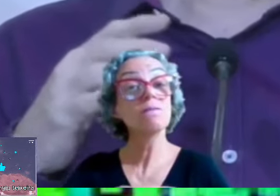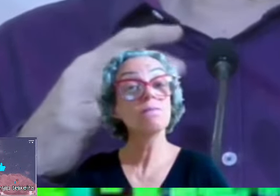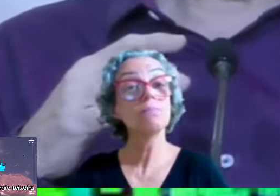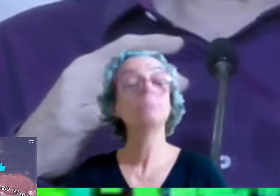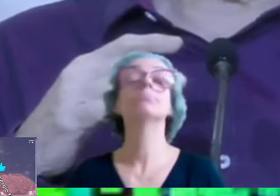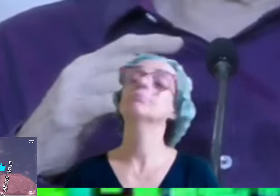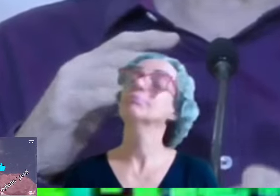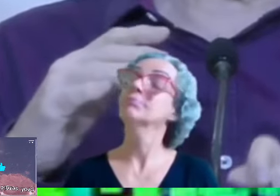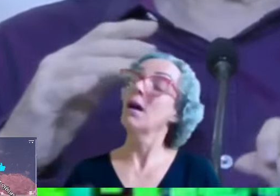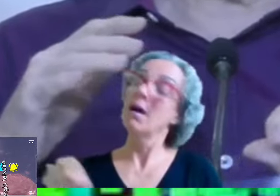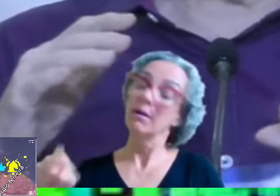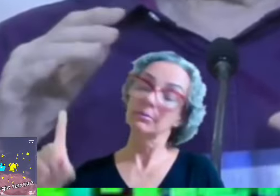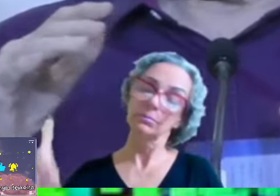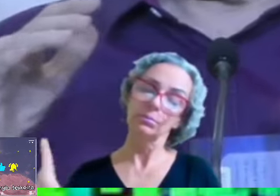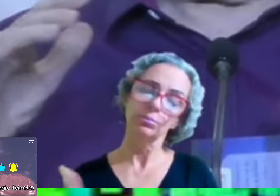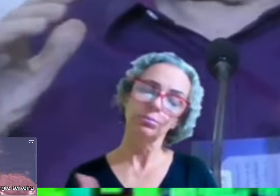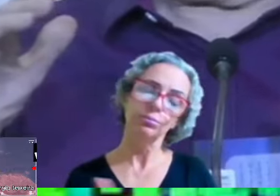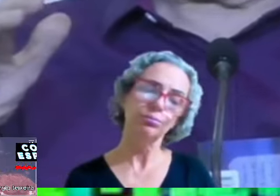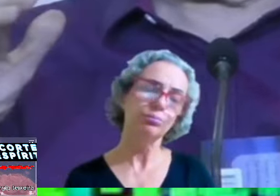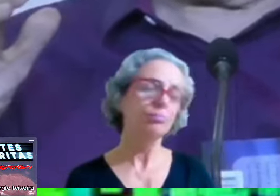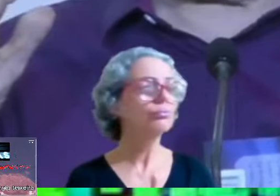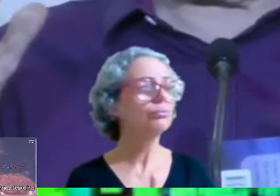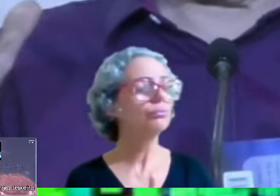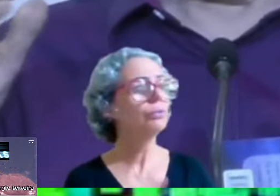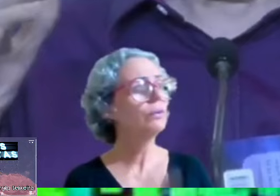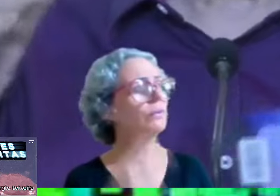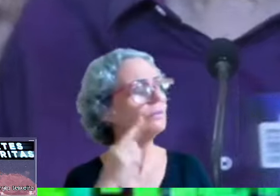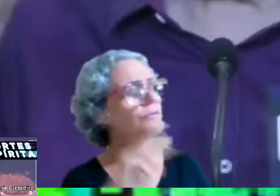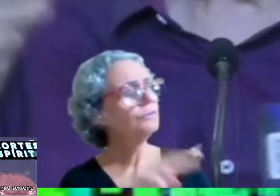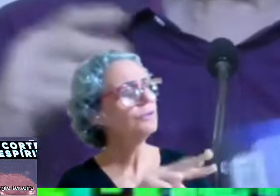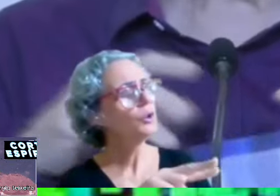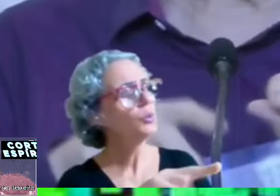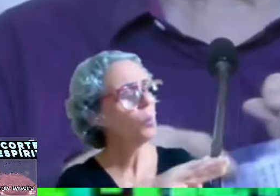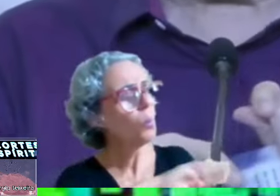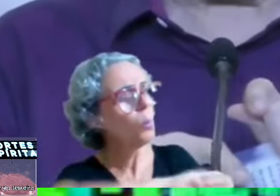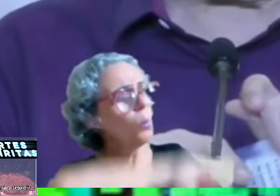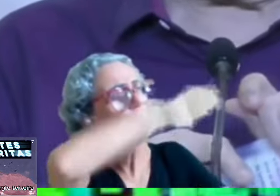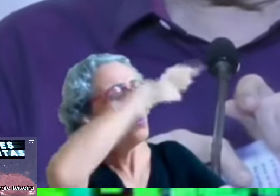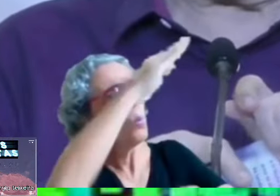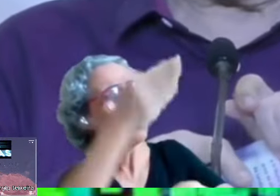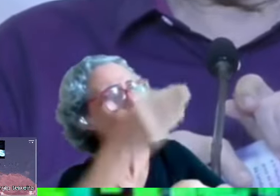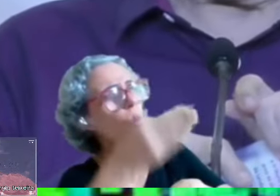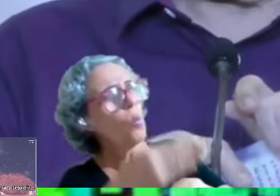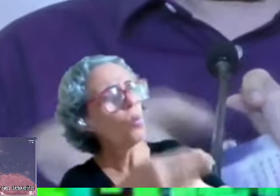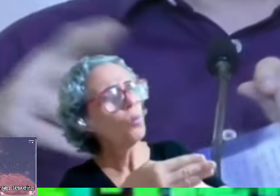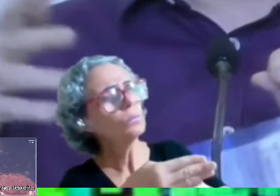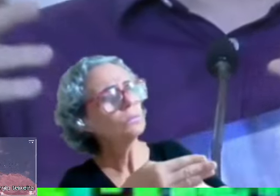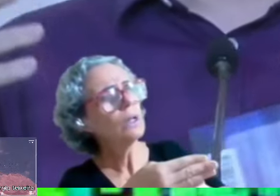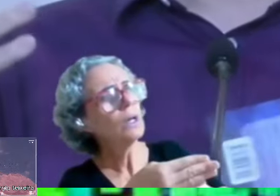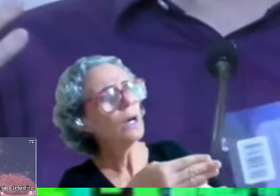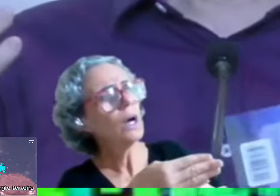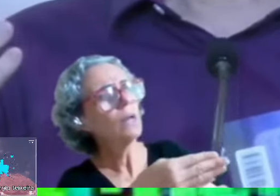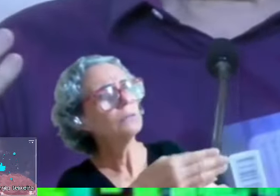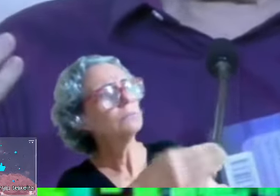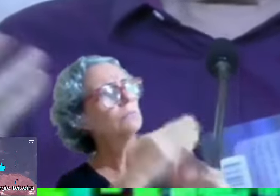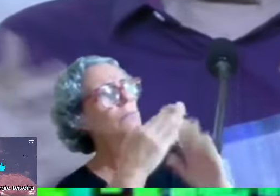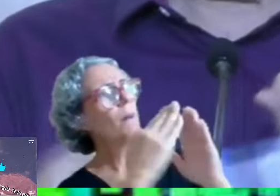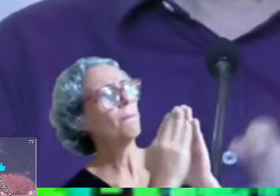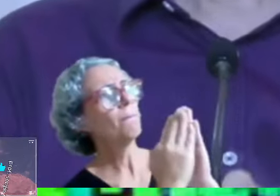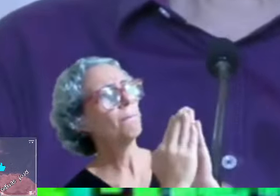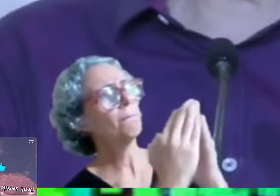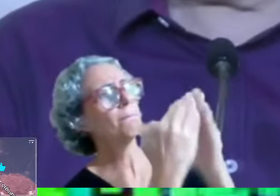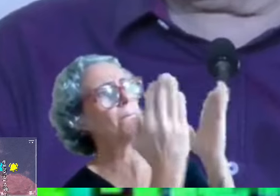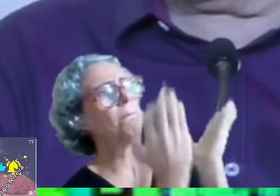a senhora viu que a montanha movimentou-se e se abriu ao meio, fazendo que ela pudesse